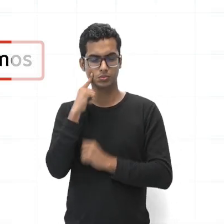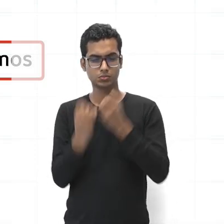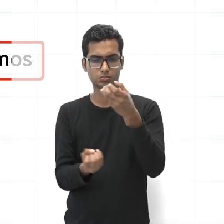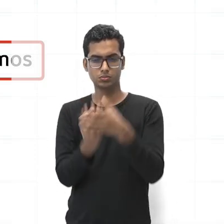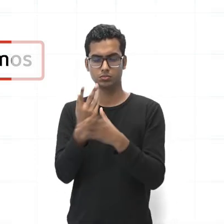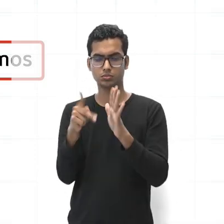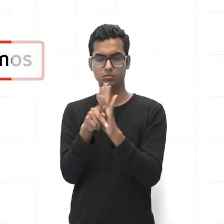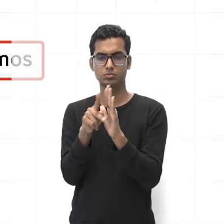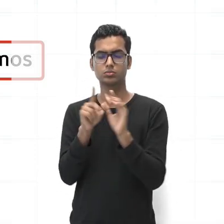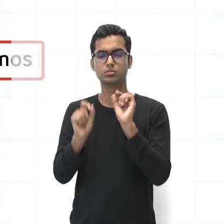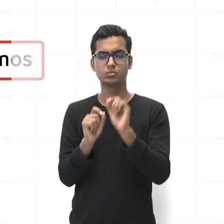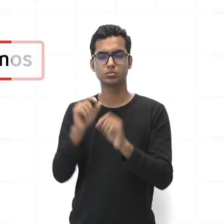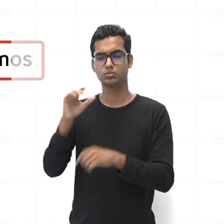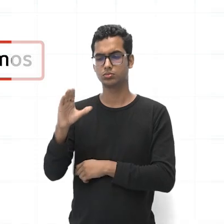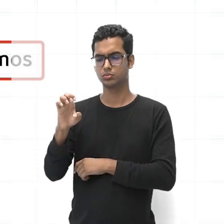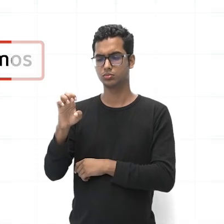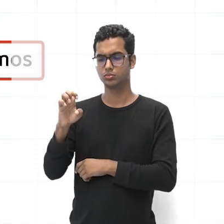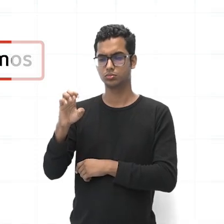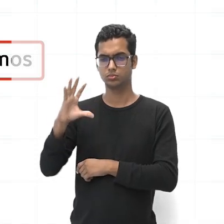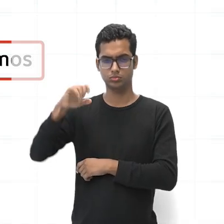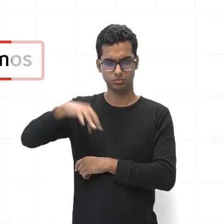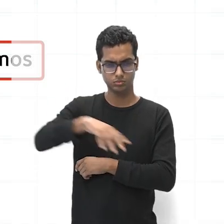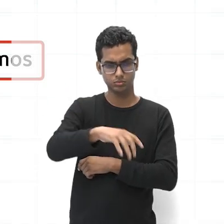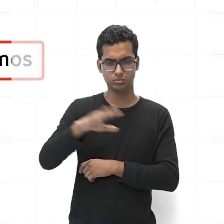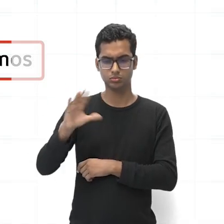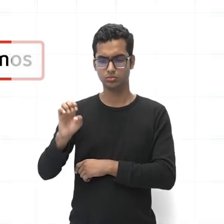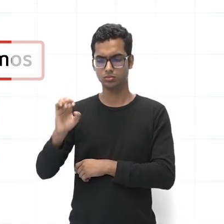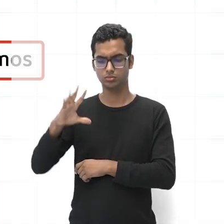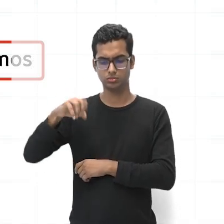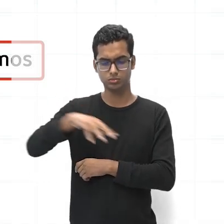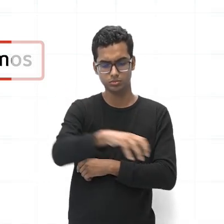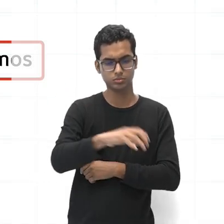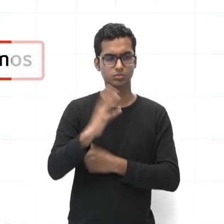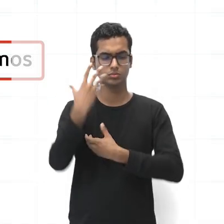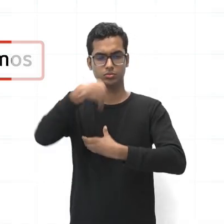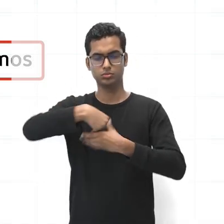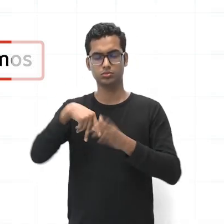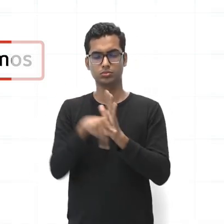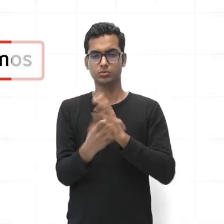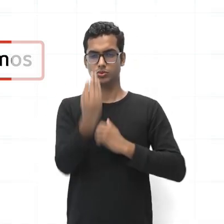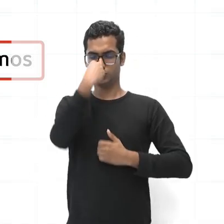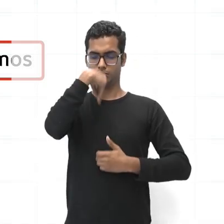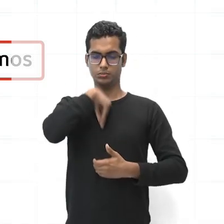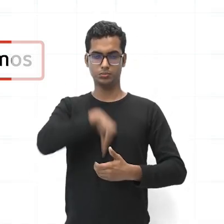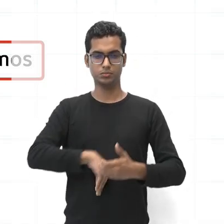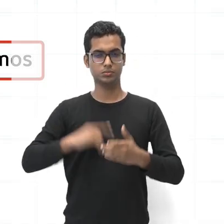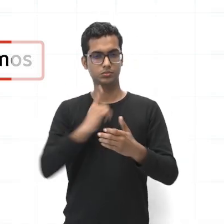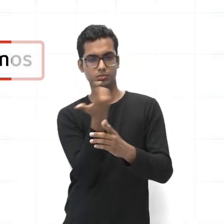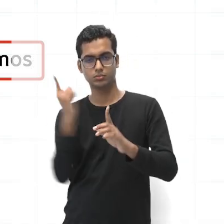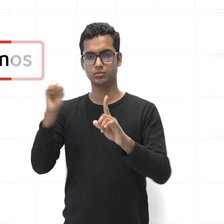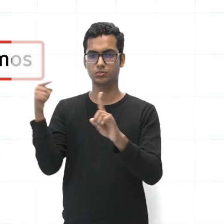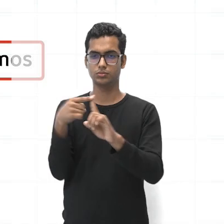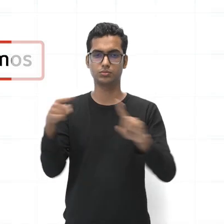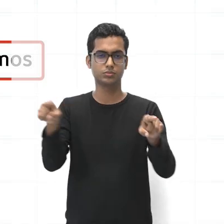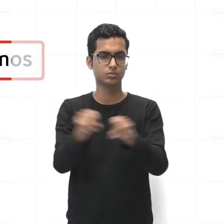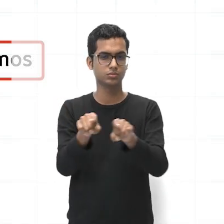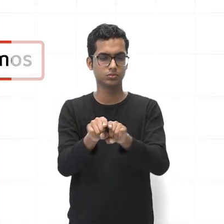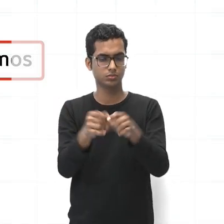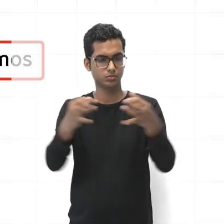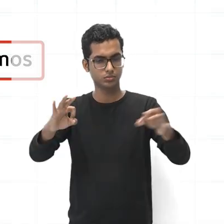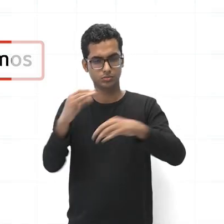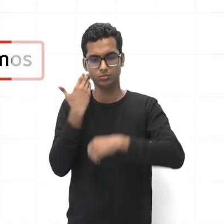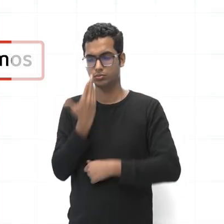enzimas digestivas, certo? Então, eles são muito importantes ali e têm outras funções também. Então,